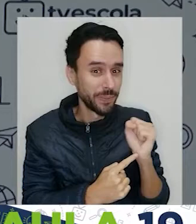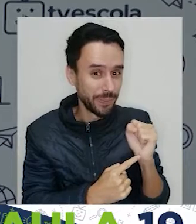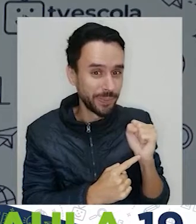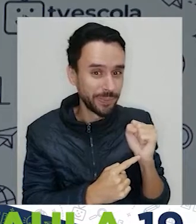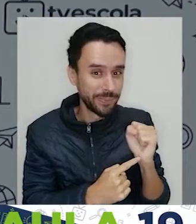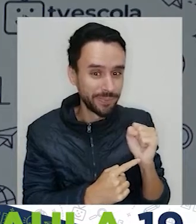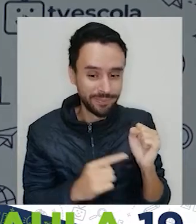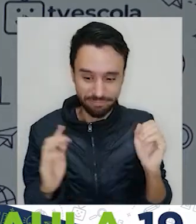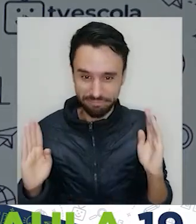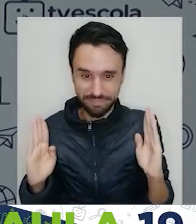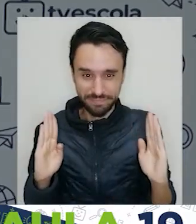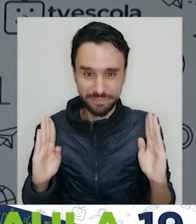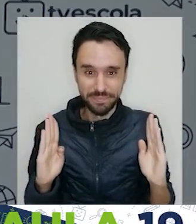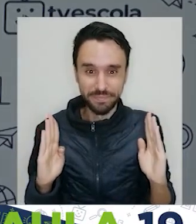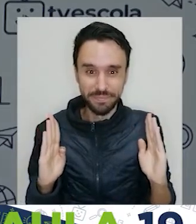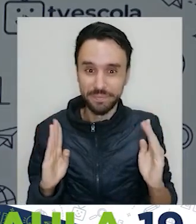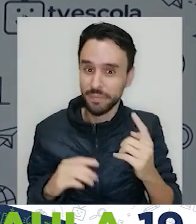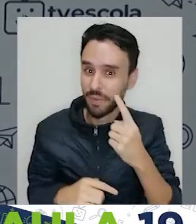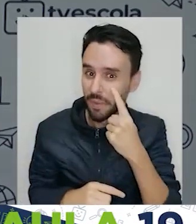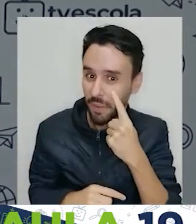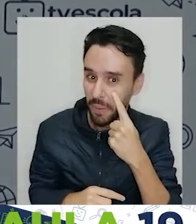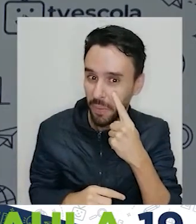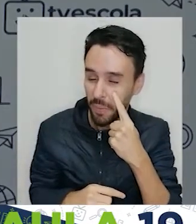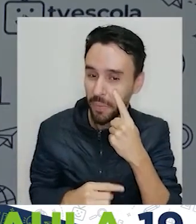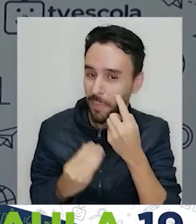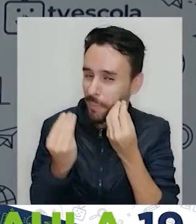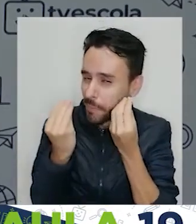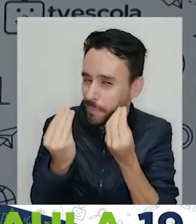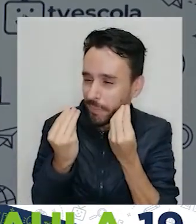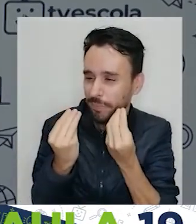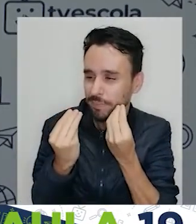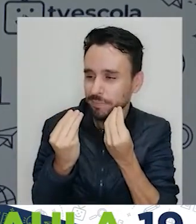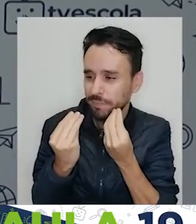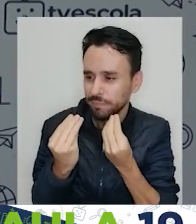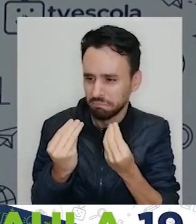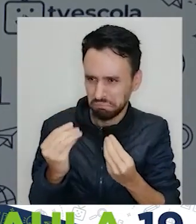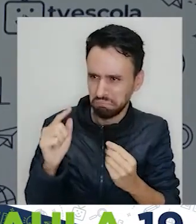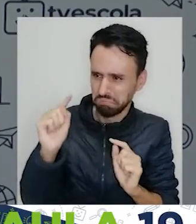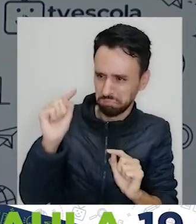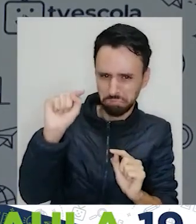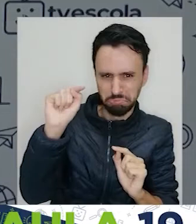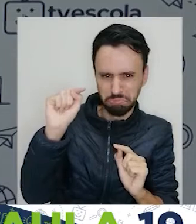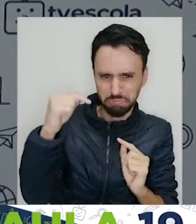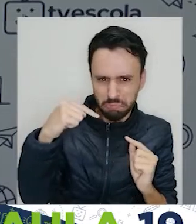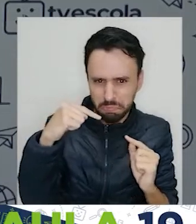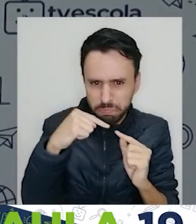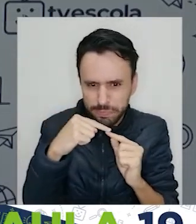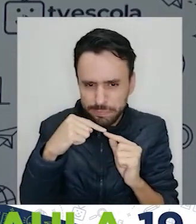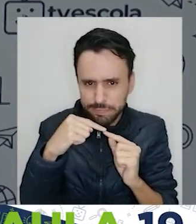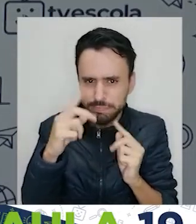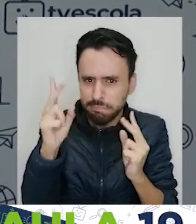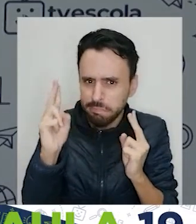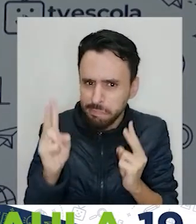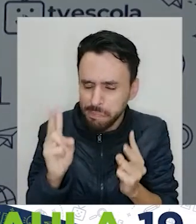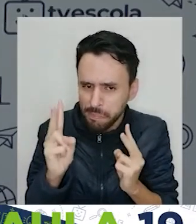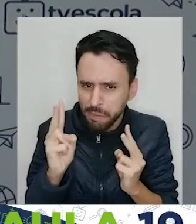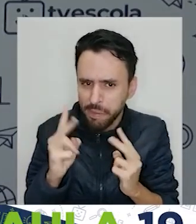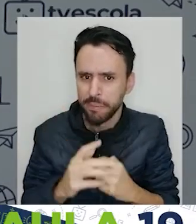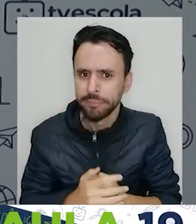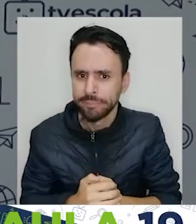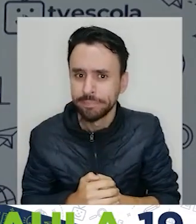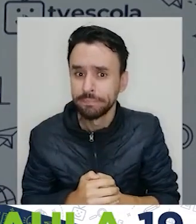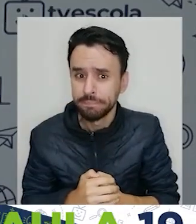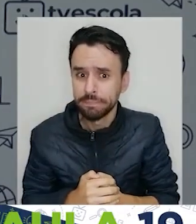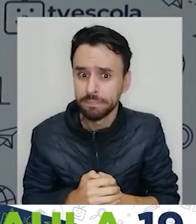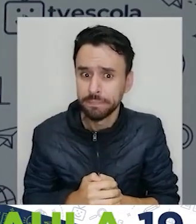2, 4, 6 e 8. Então, observem aqui comigo. Foi a mesma sequência? Não, não é mesmo?